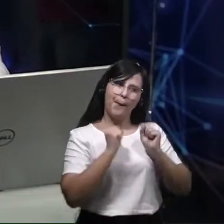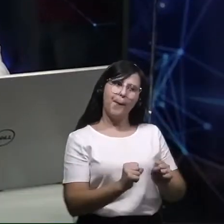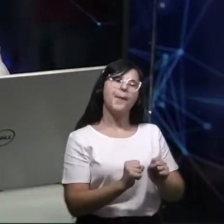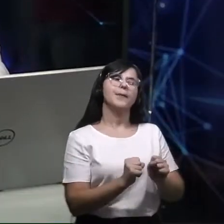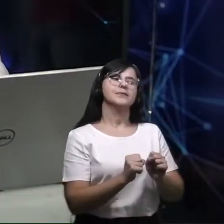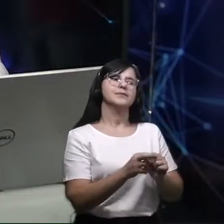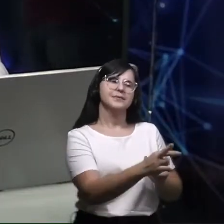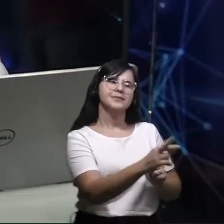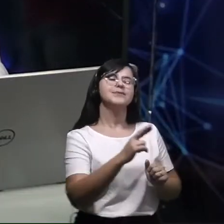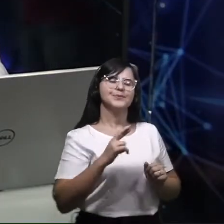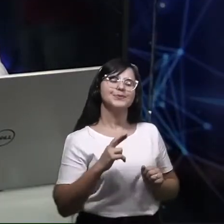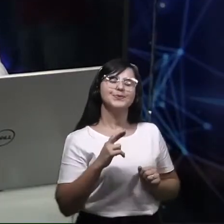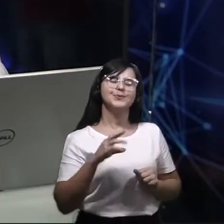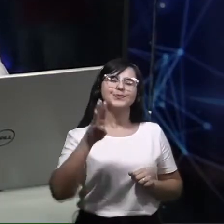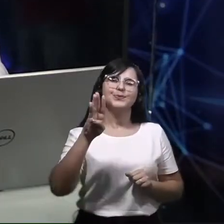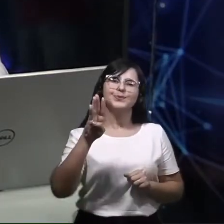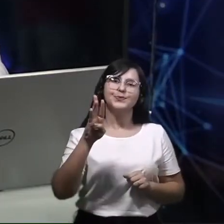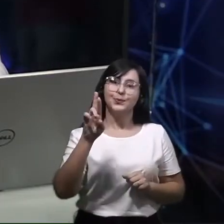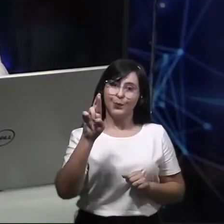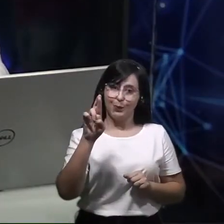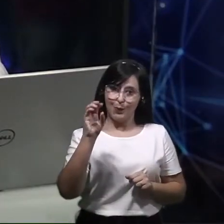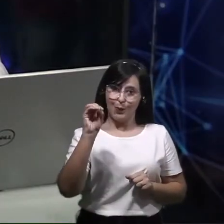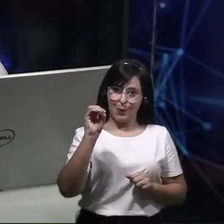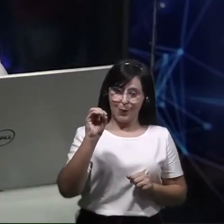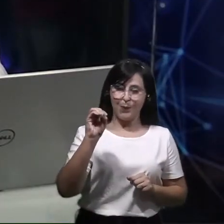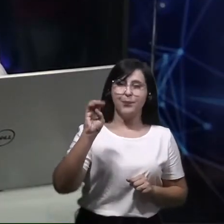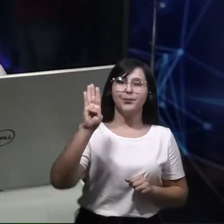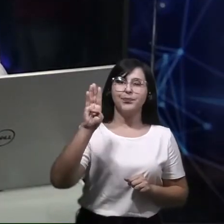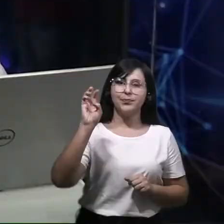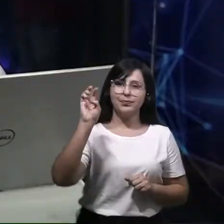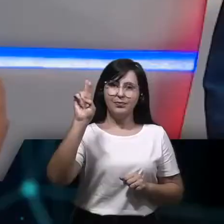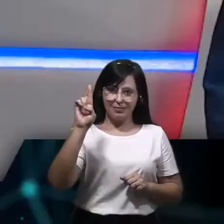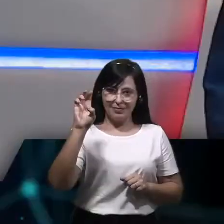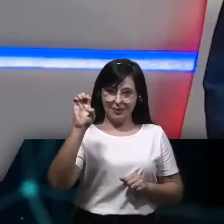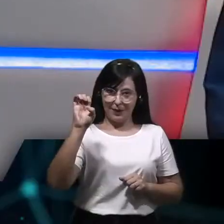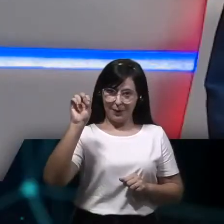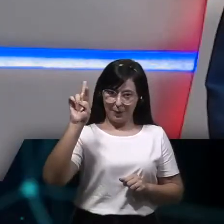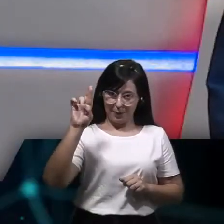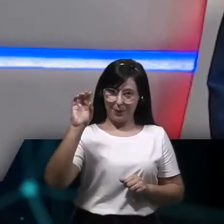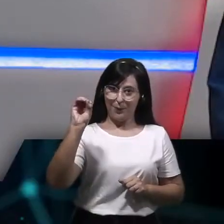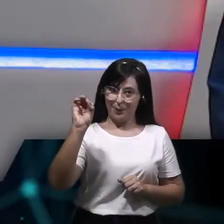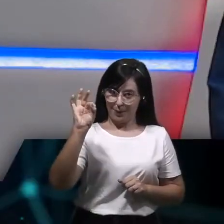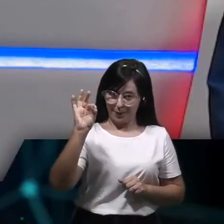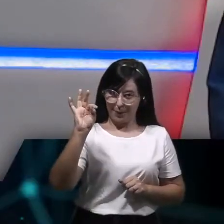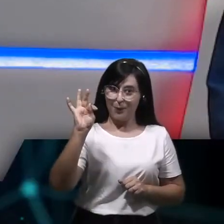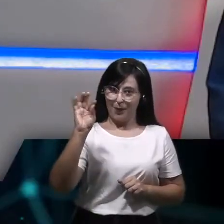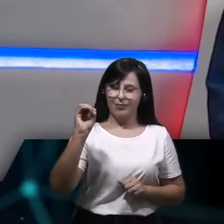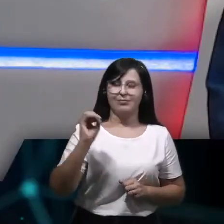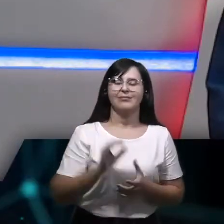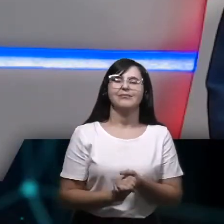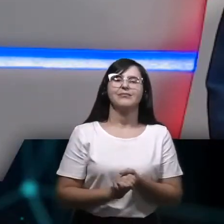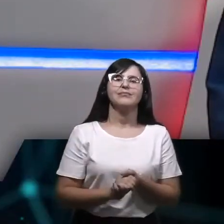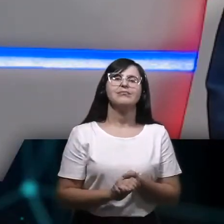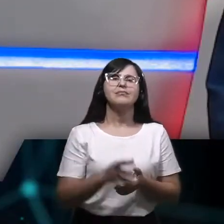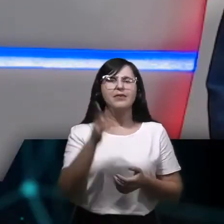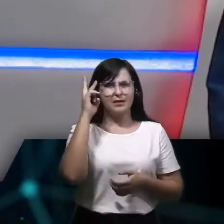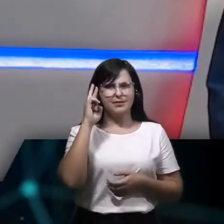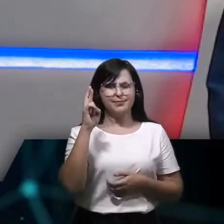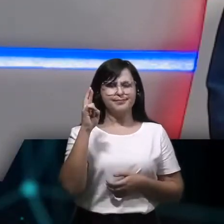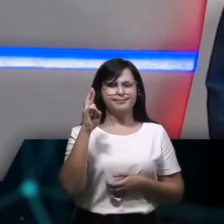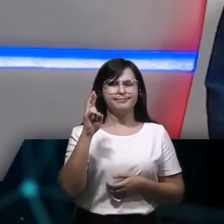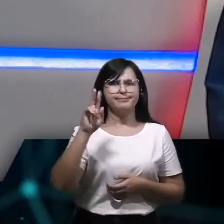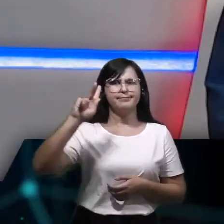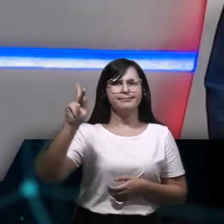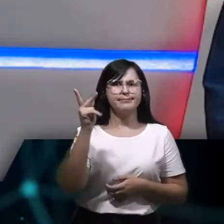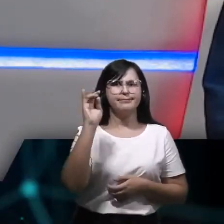Roberto Asfora dispõe do tempo de 1 minuto e 30 segundos para a resposta. Senhor Hilário Paulo, eu